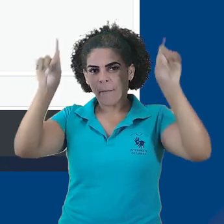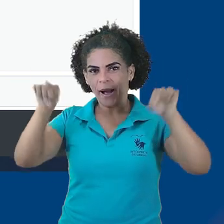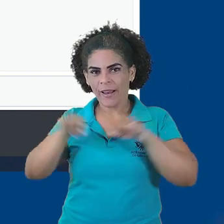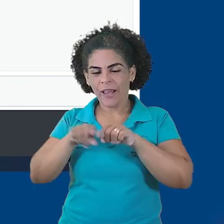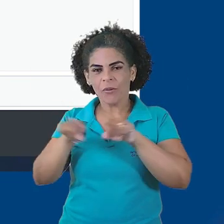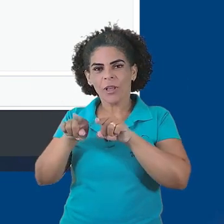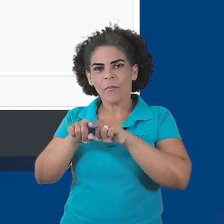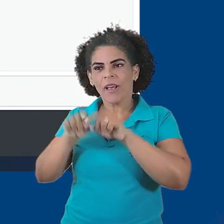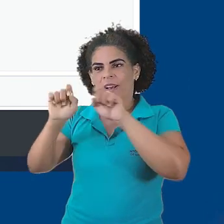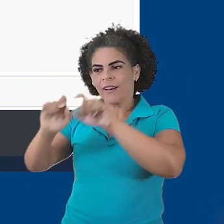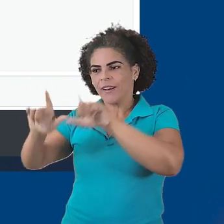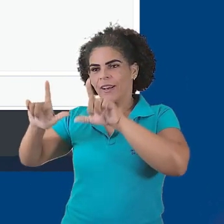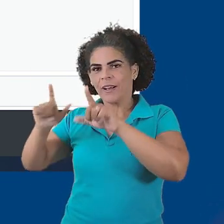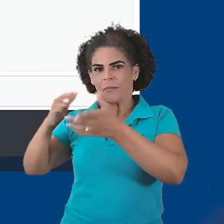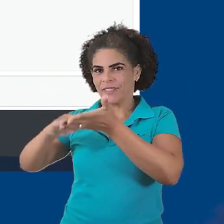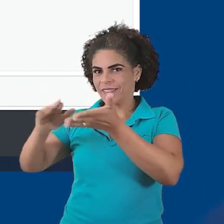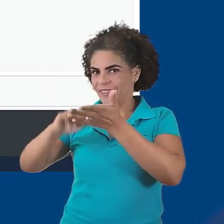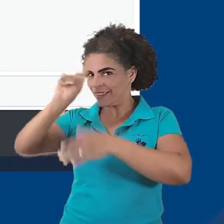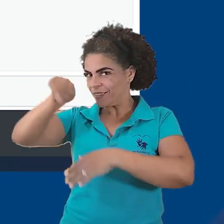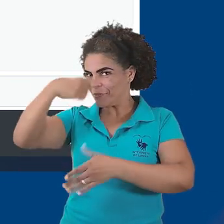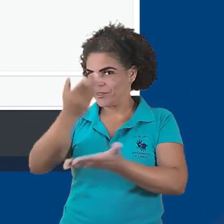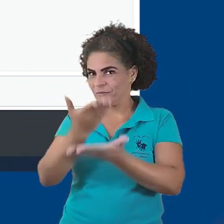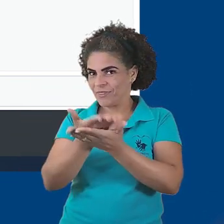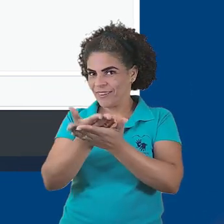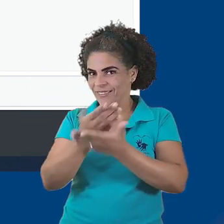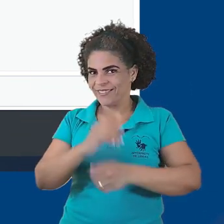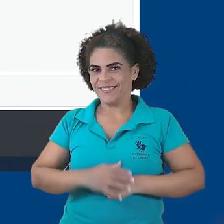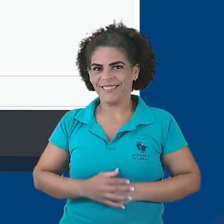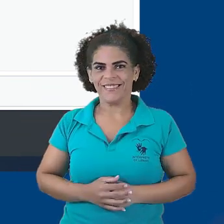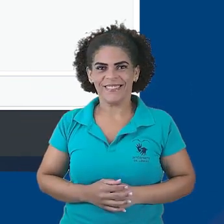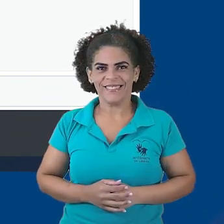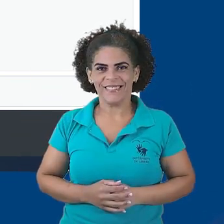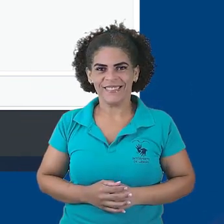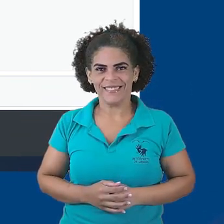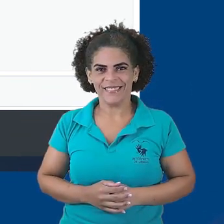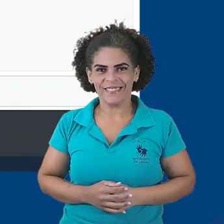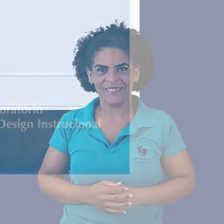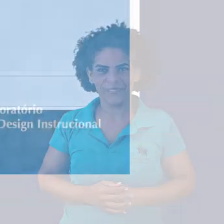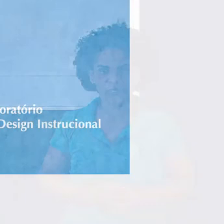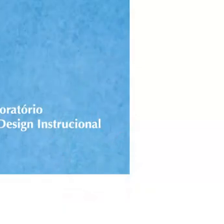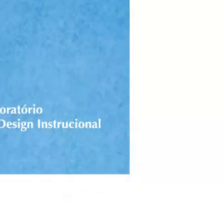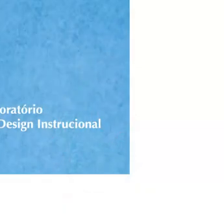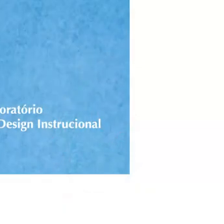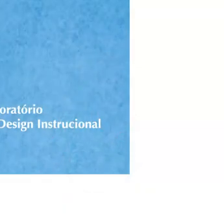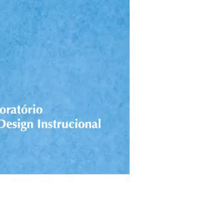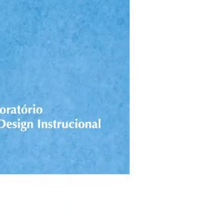aprendizado sobre painel e página de mensagens até a próxima aula